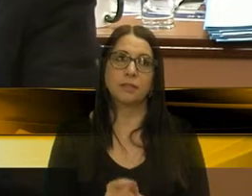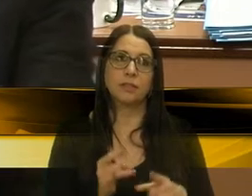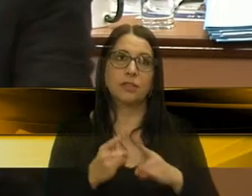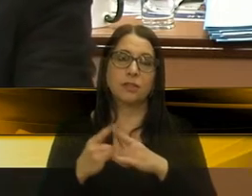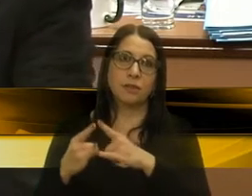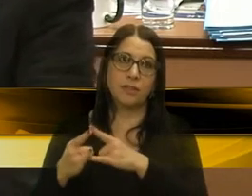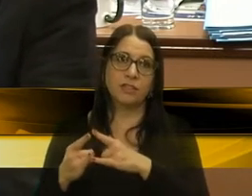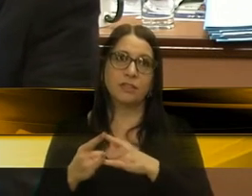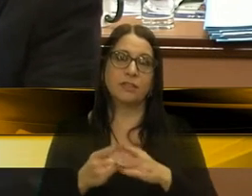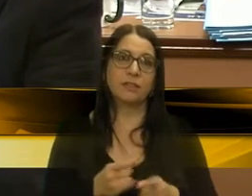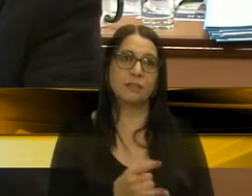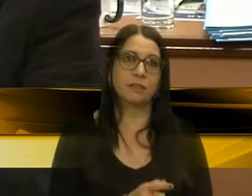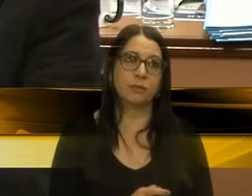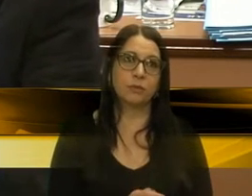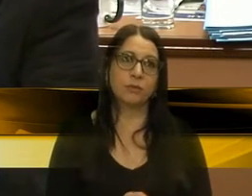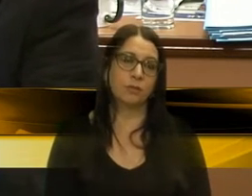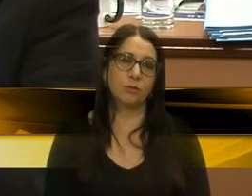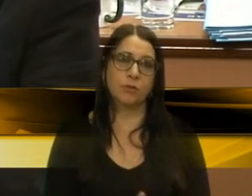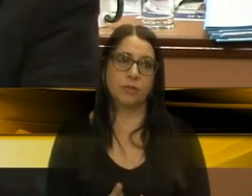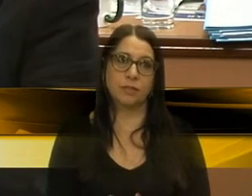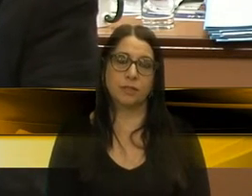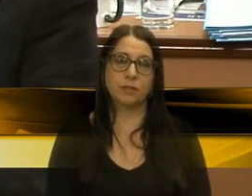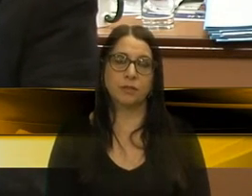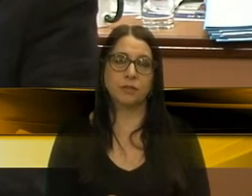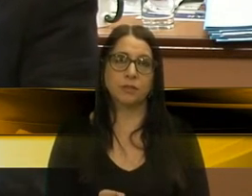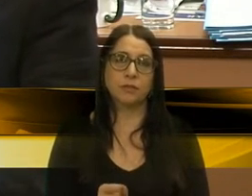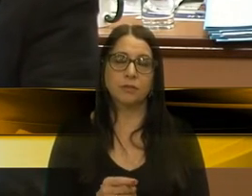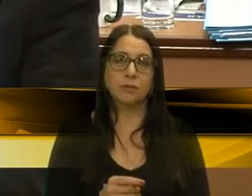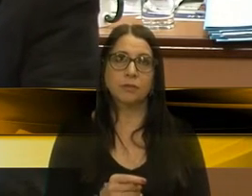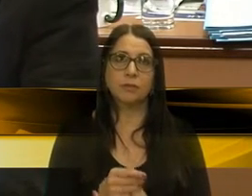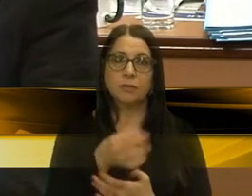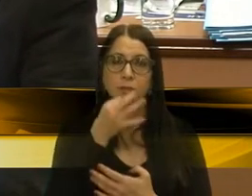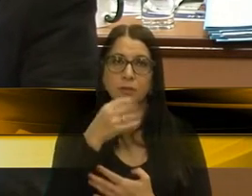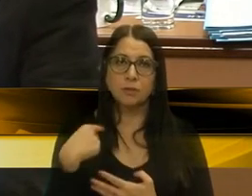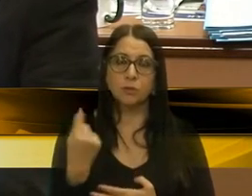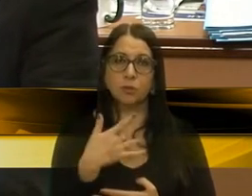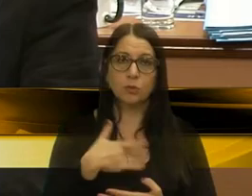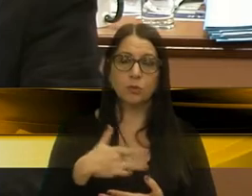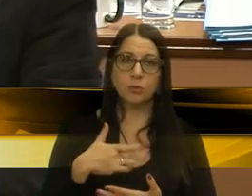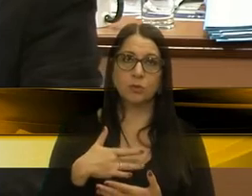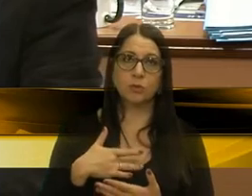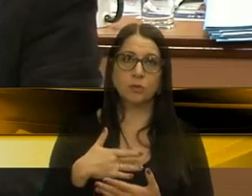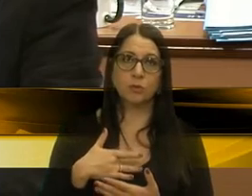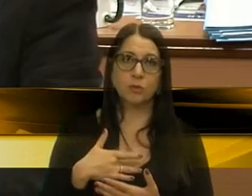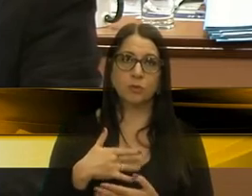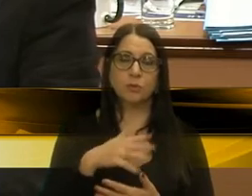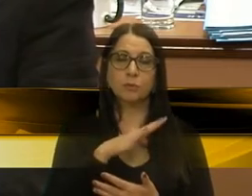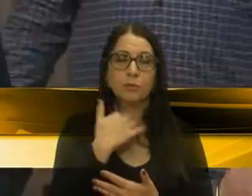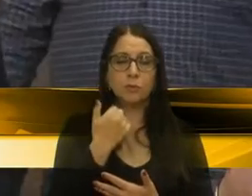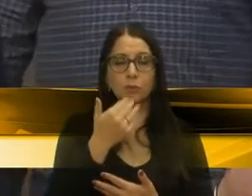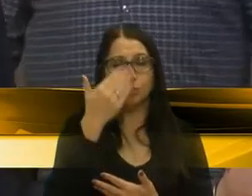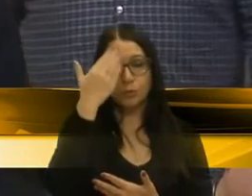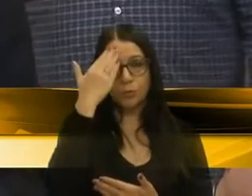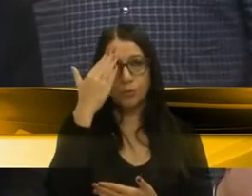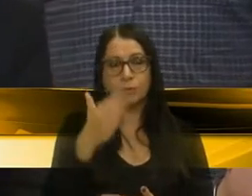instituições, a SIC é a principal dela. Então foi um grande cidadão caxiense e que nós lamentamos o seu passamento. Muito